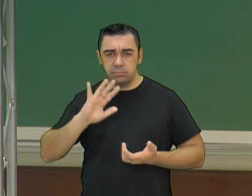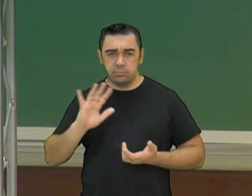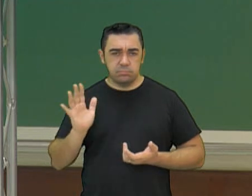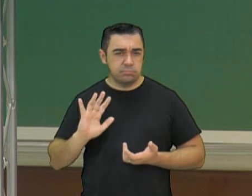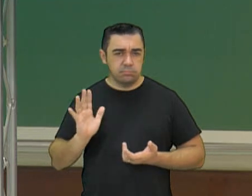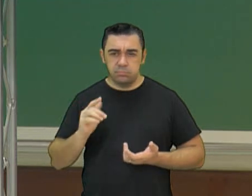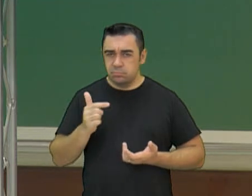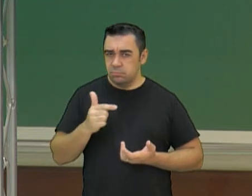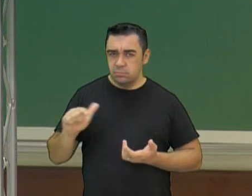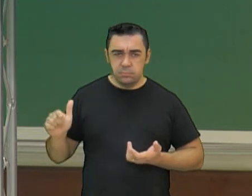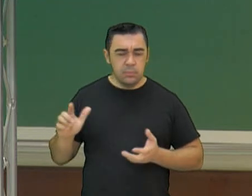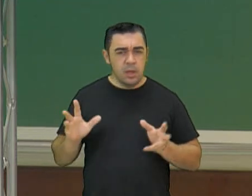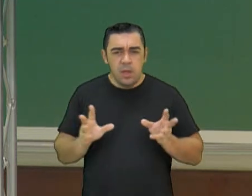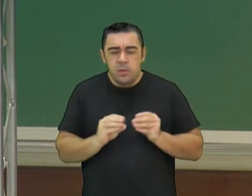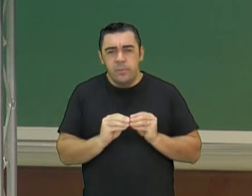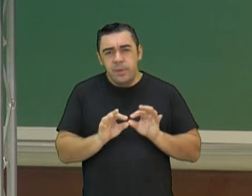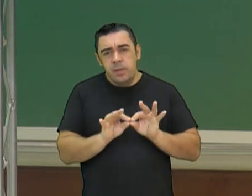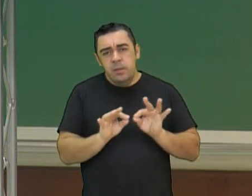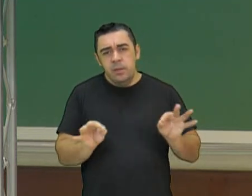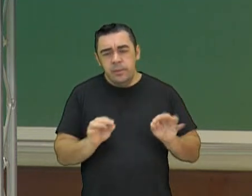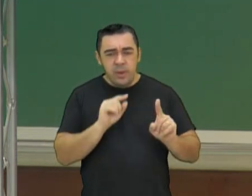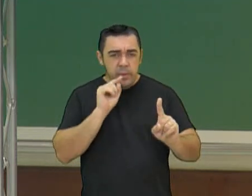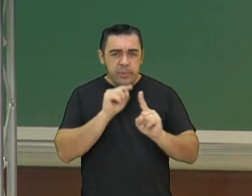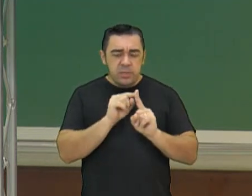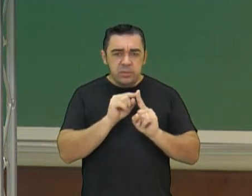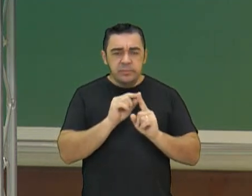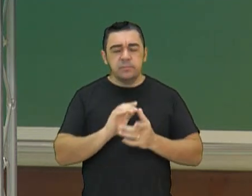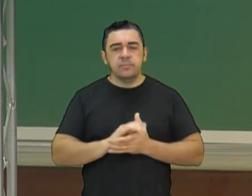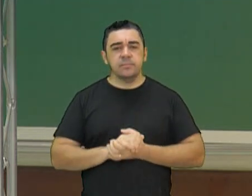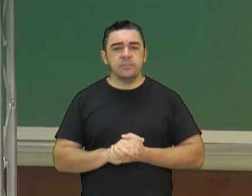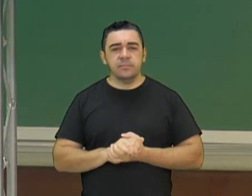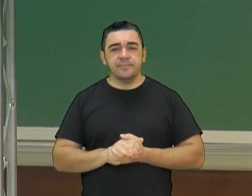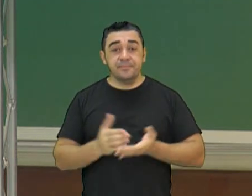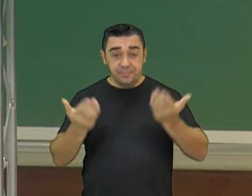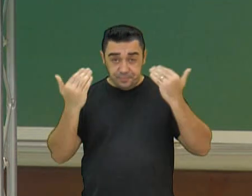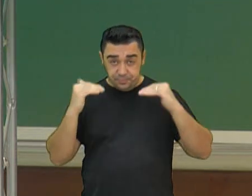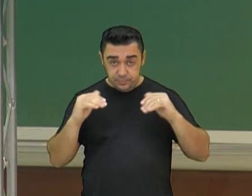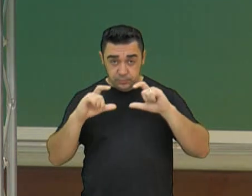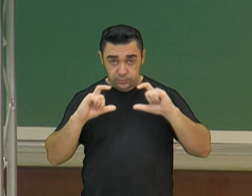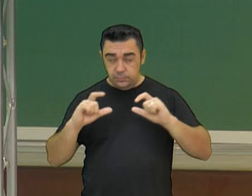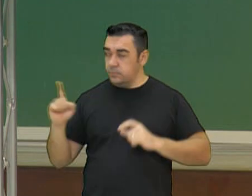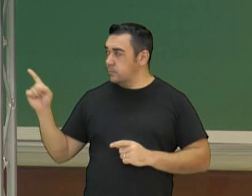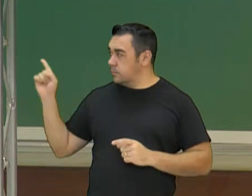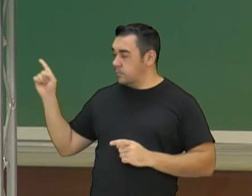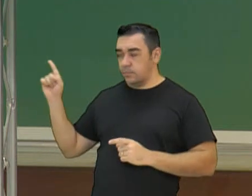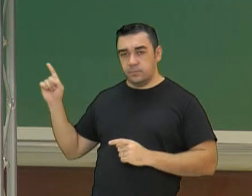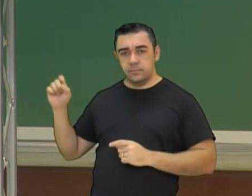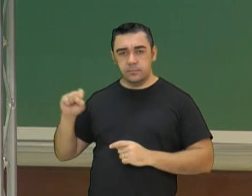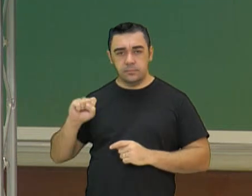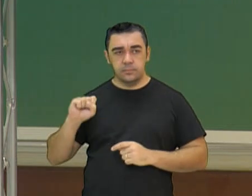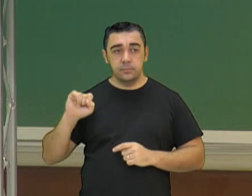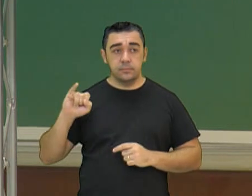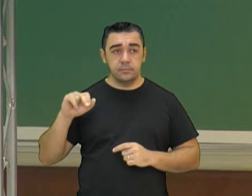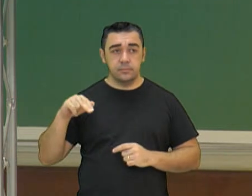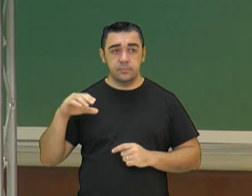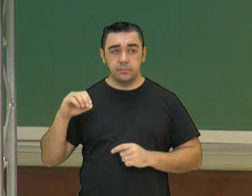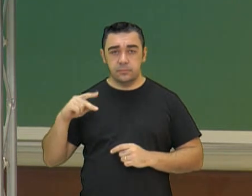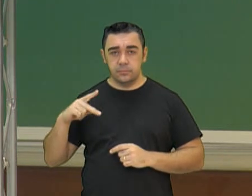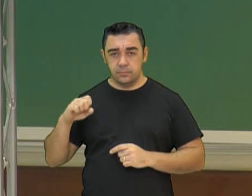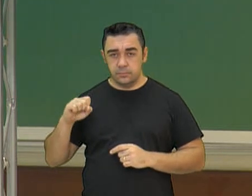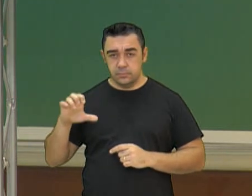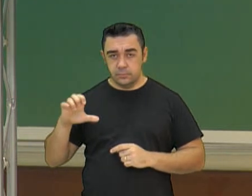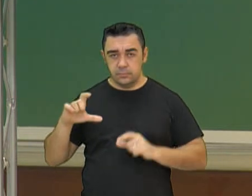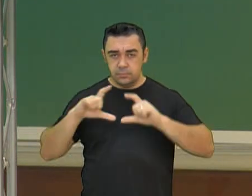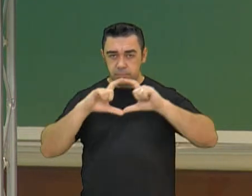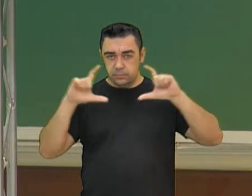ali uma imaginação, né, e tentar preencher determinadas lacunas. O segundo texto, pessoal, que está aqui com uma